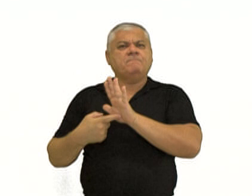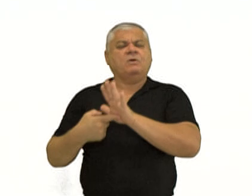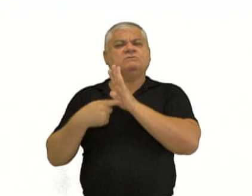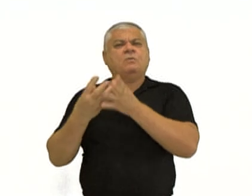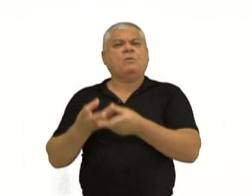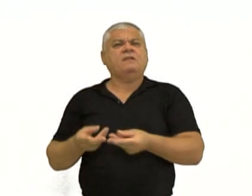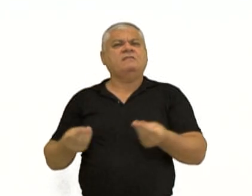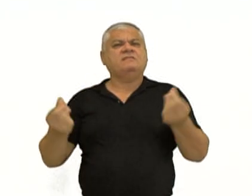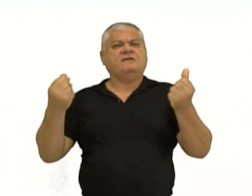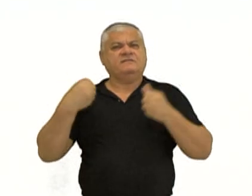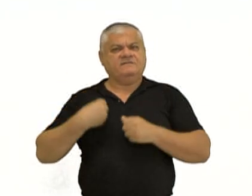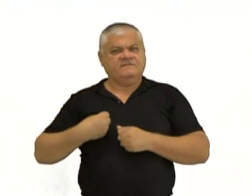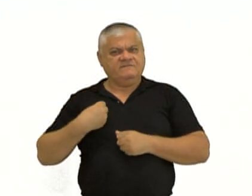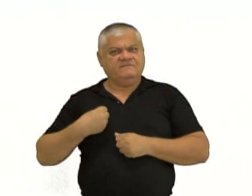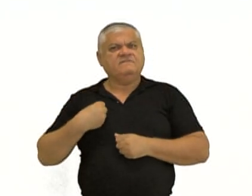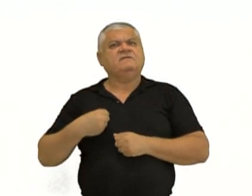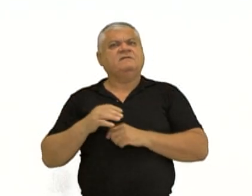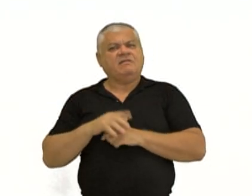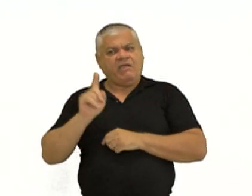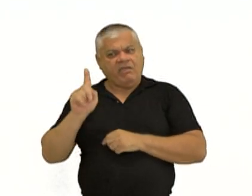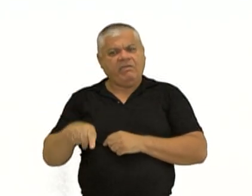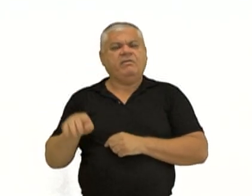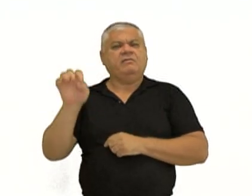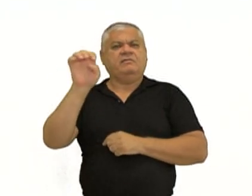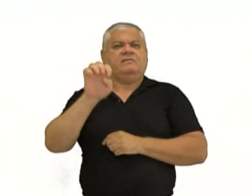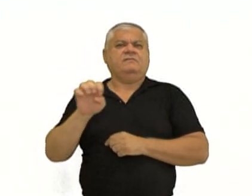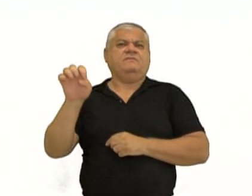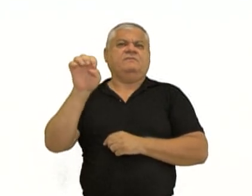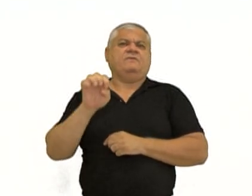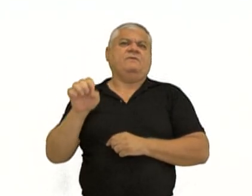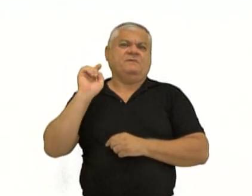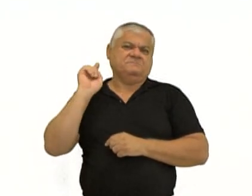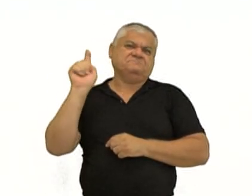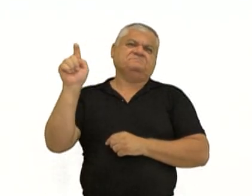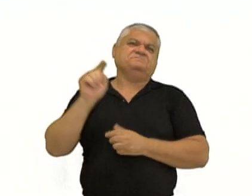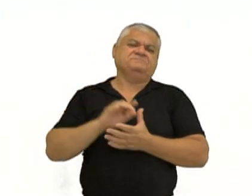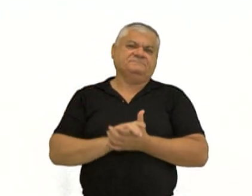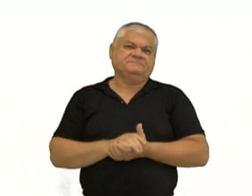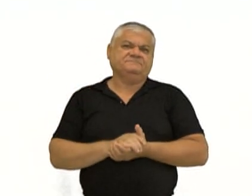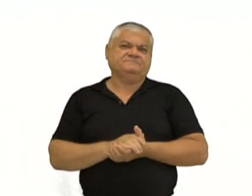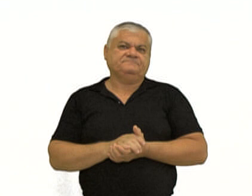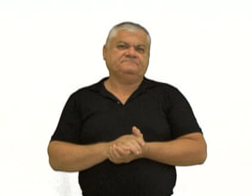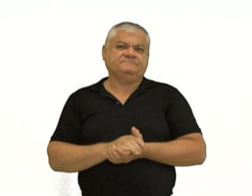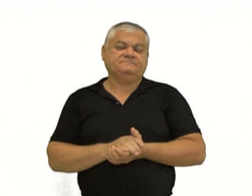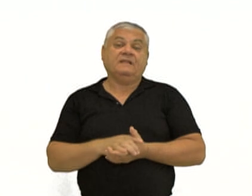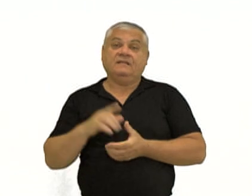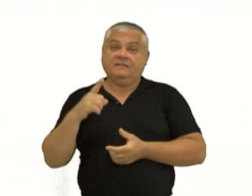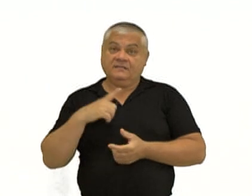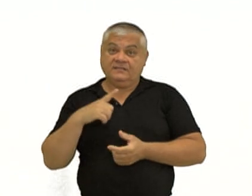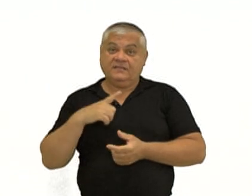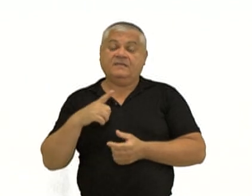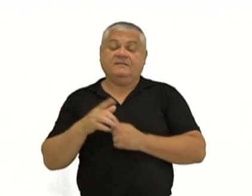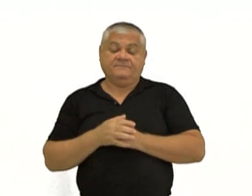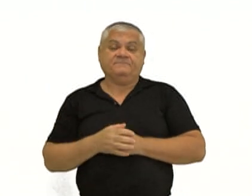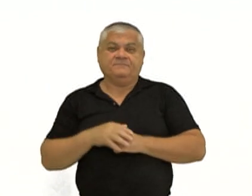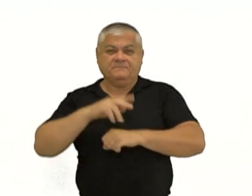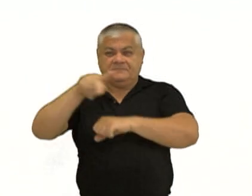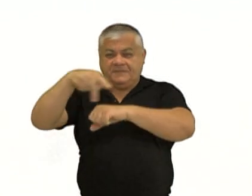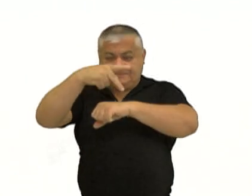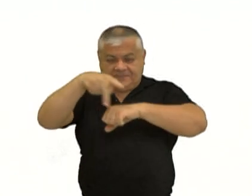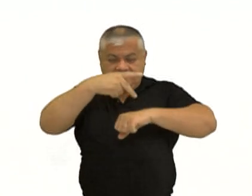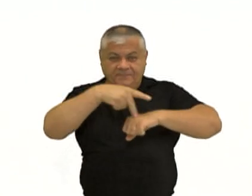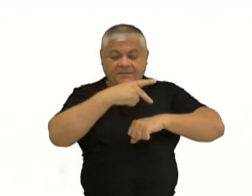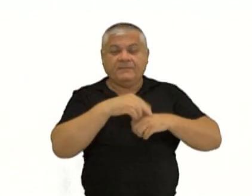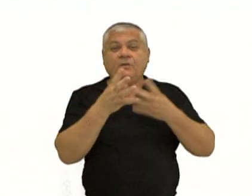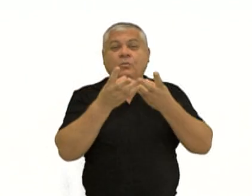maior qualidade de vida para as suas pessoas, para a sua população, são os países europeus, são os países da Europa. É